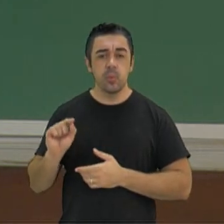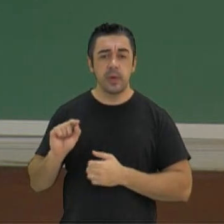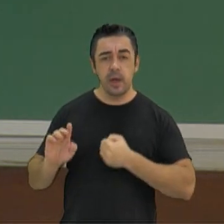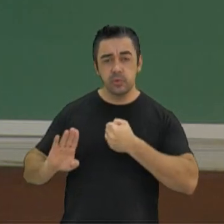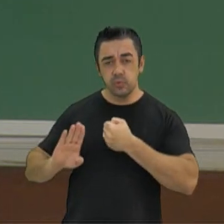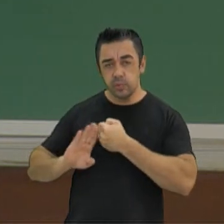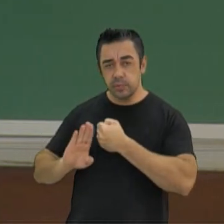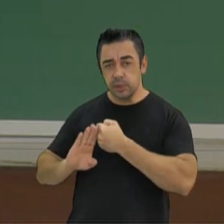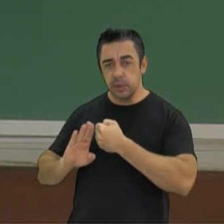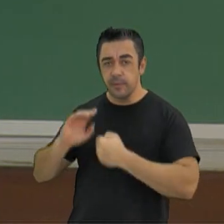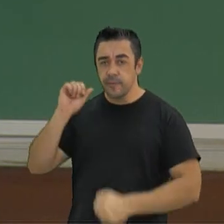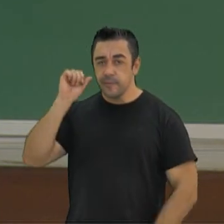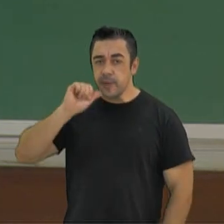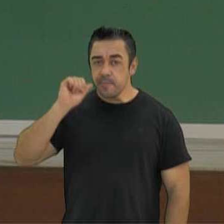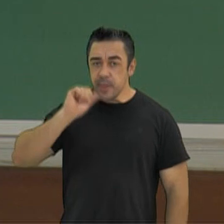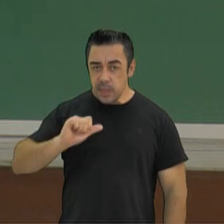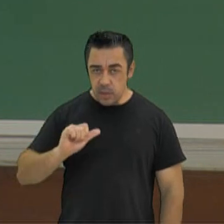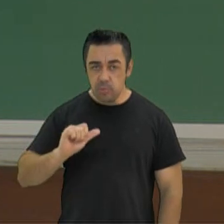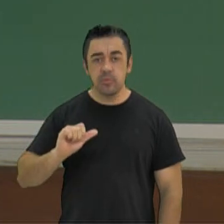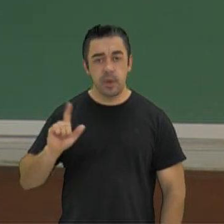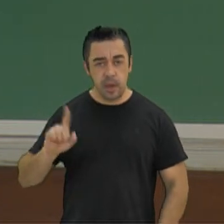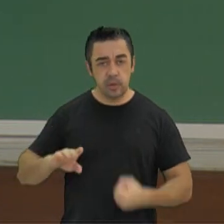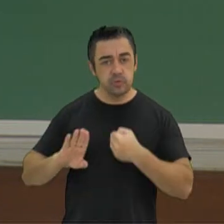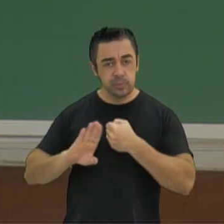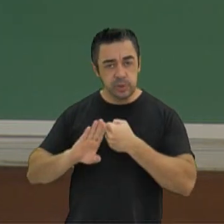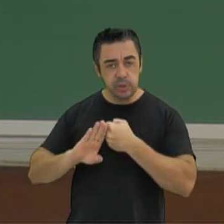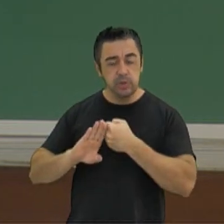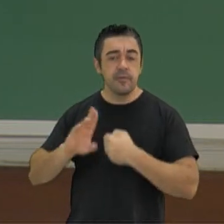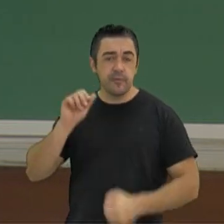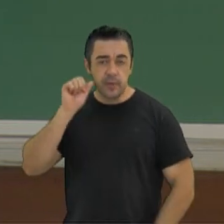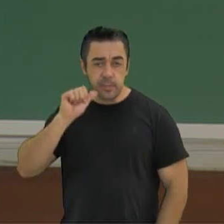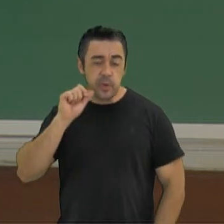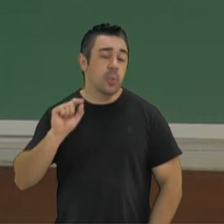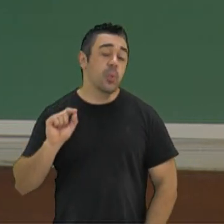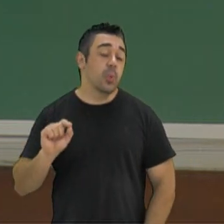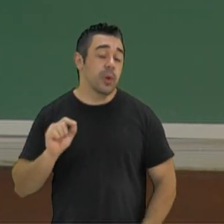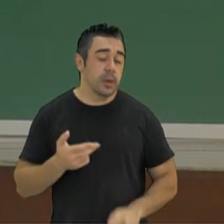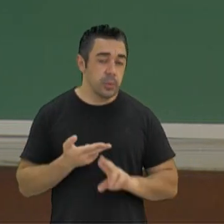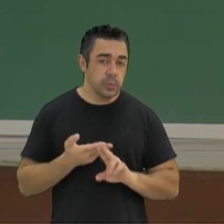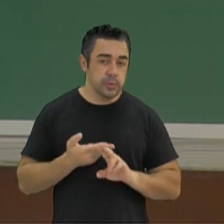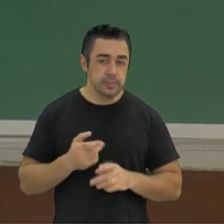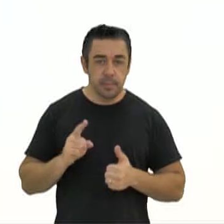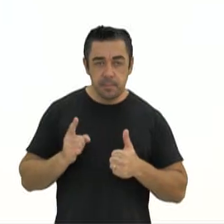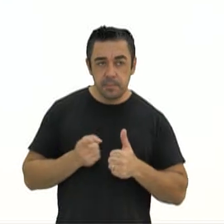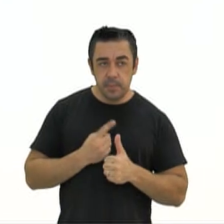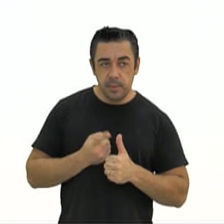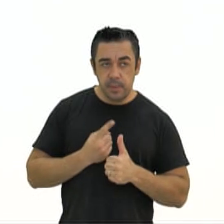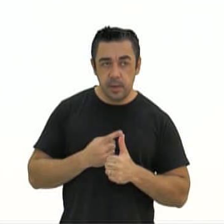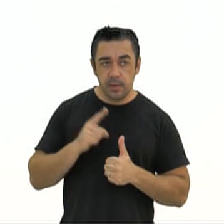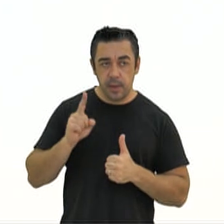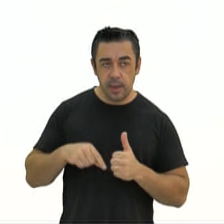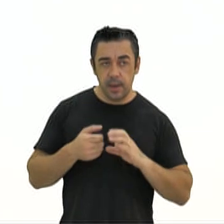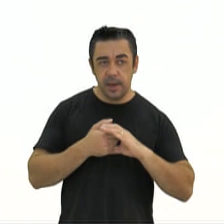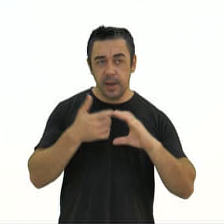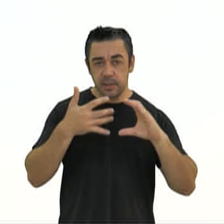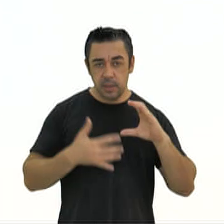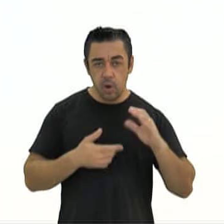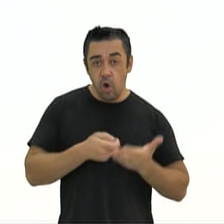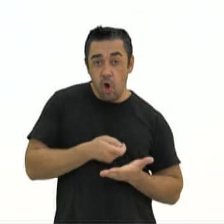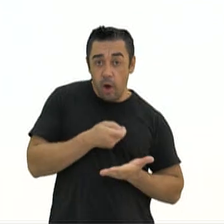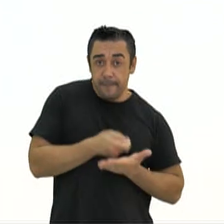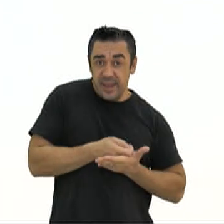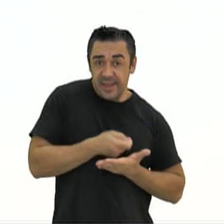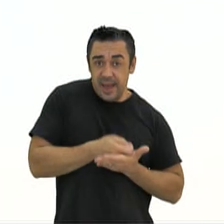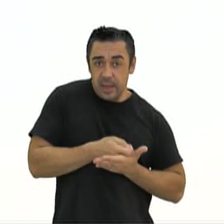substantivo feminino, olha o português aí, é um substantivo feminino que serve para quê? Bom, primeiramente ele caracteriza